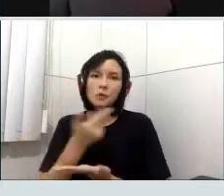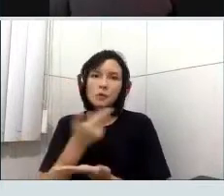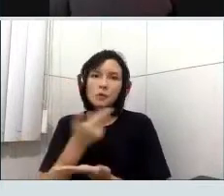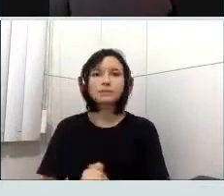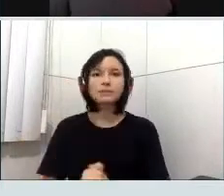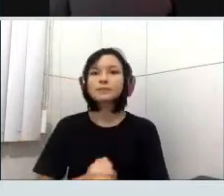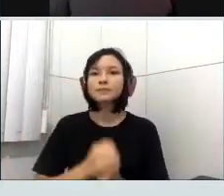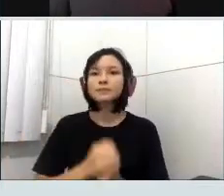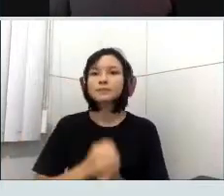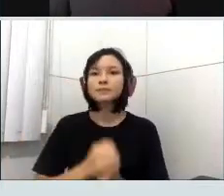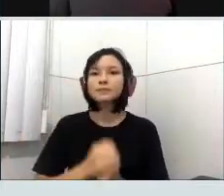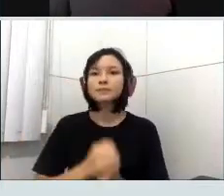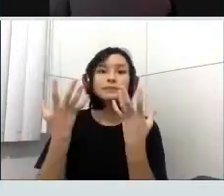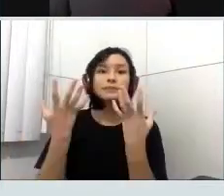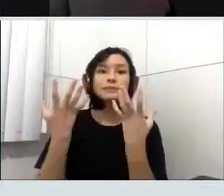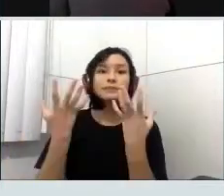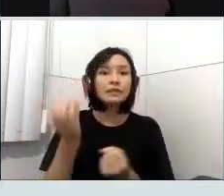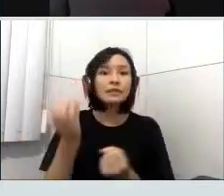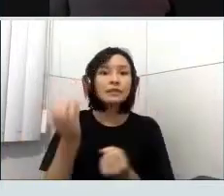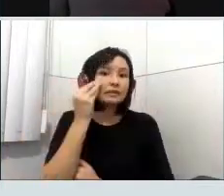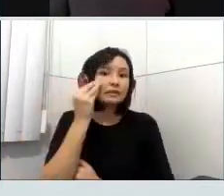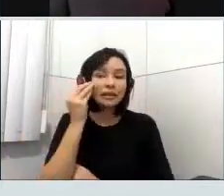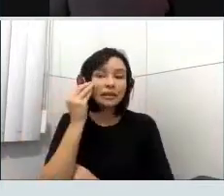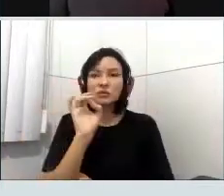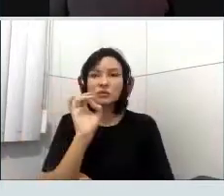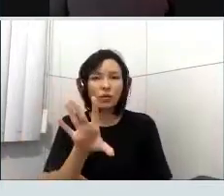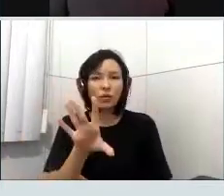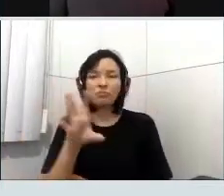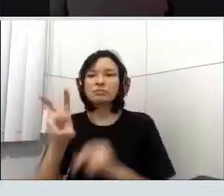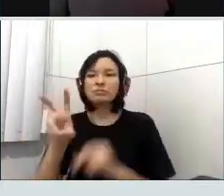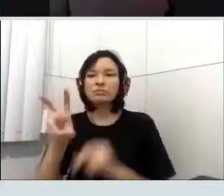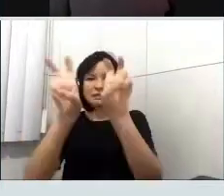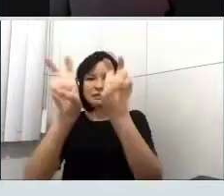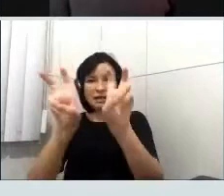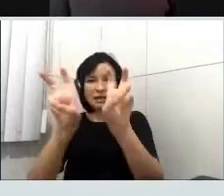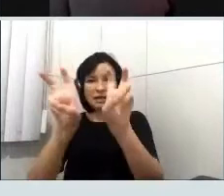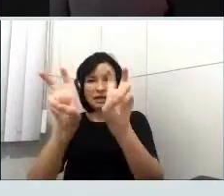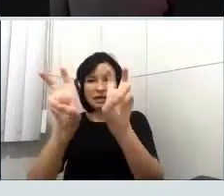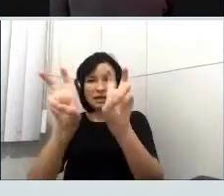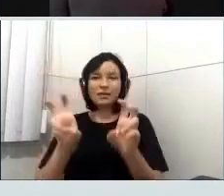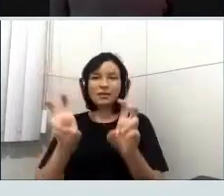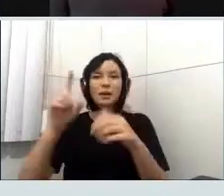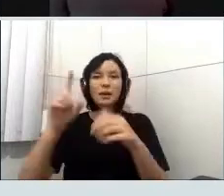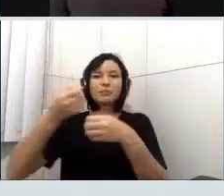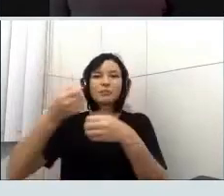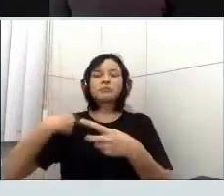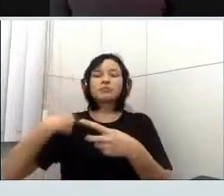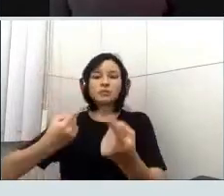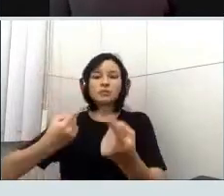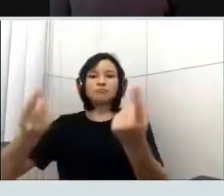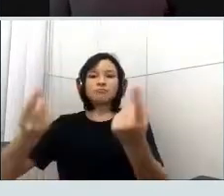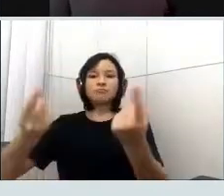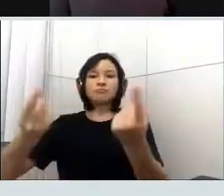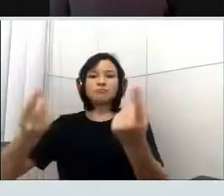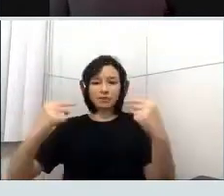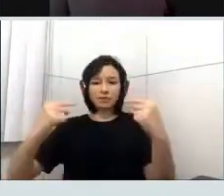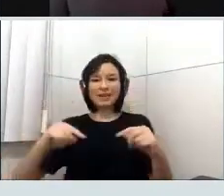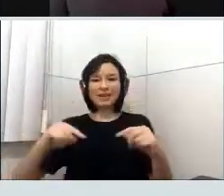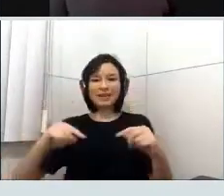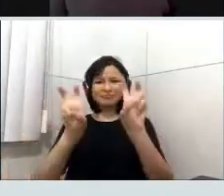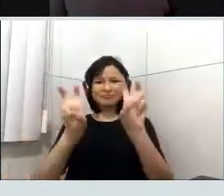vamos tentar não ficar só em citação, porque também botar uma citação na introdução, um desenvolvimento e na conclusão fica demais,